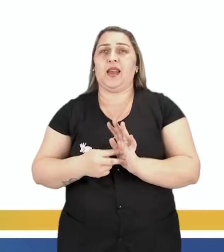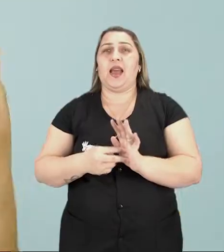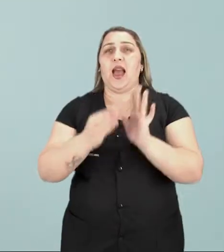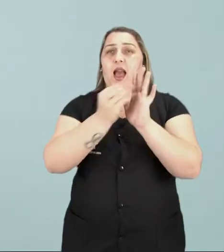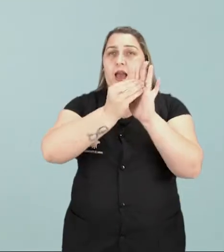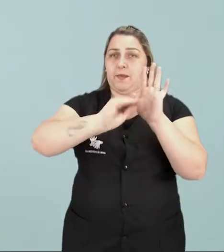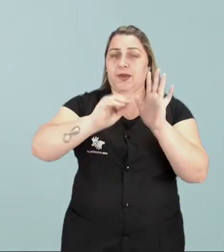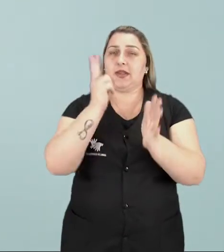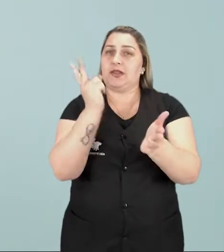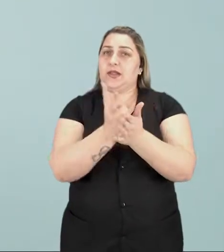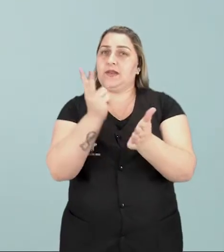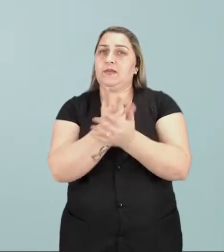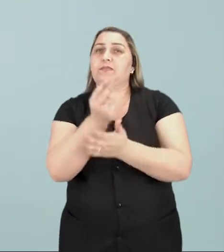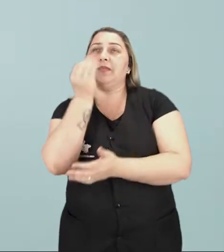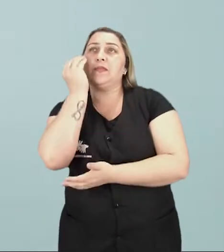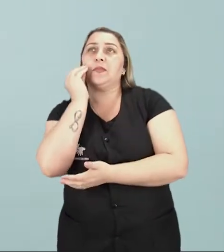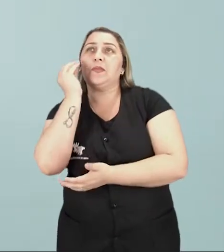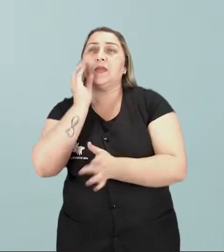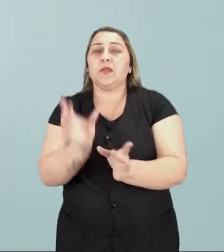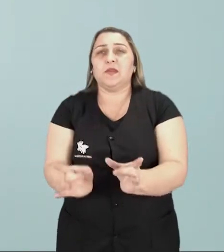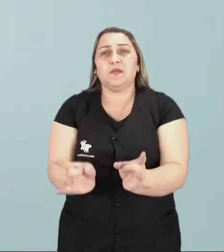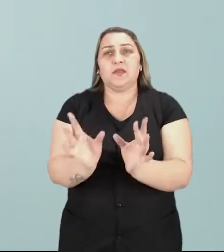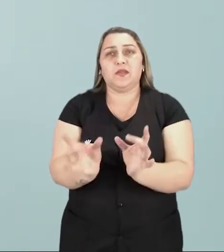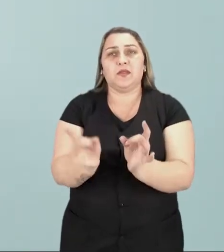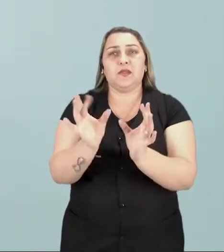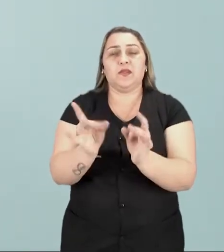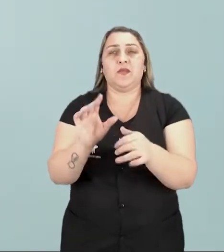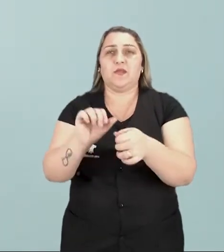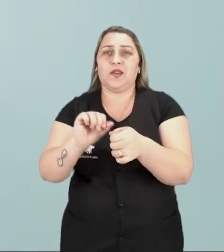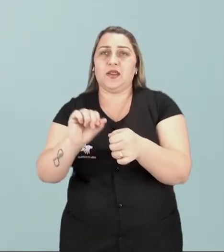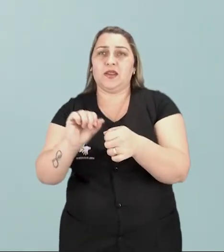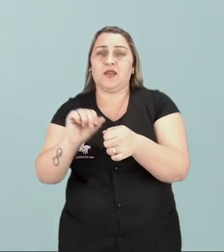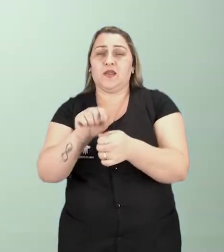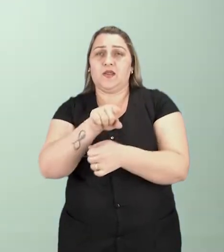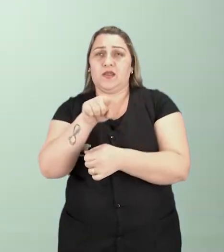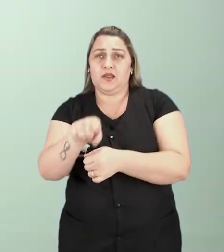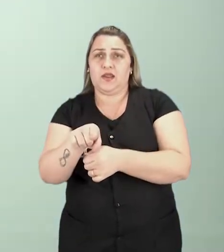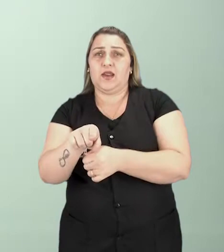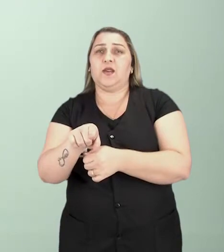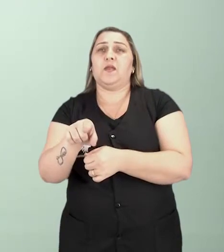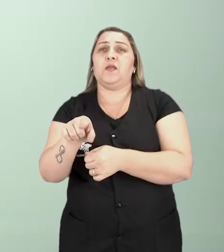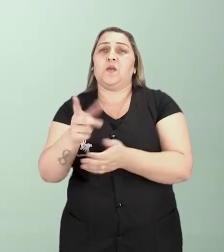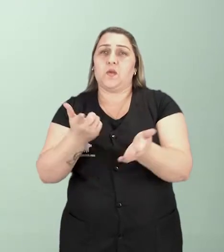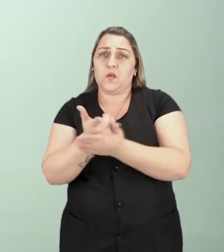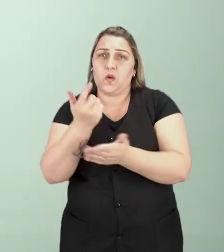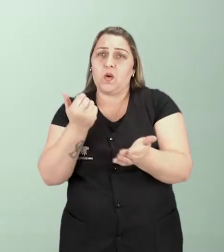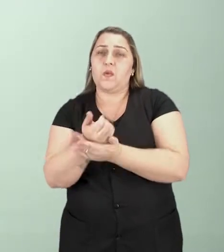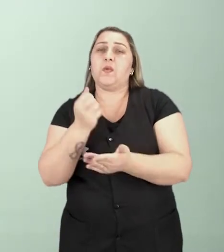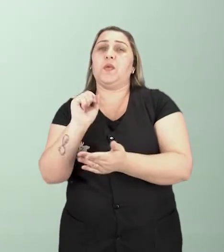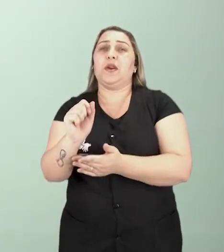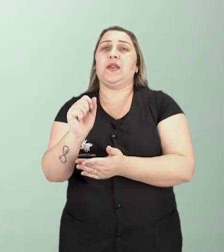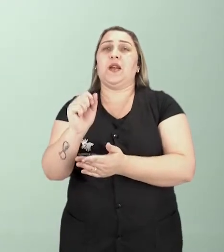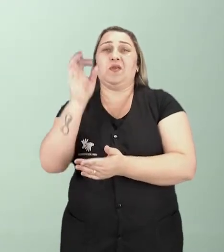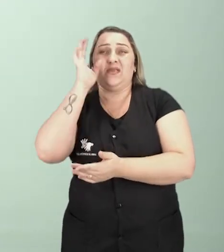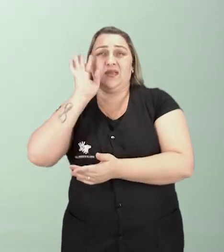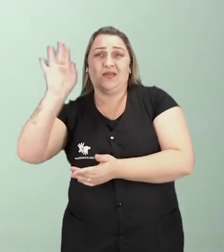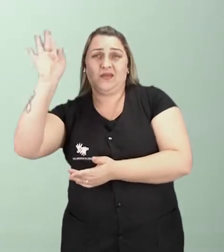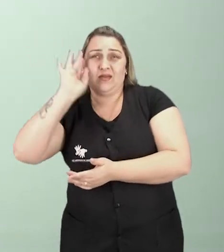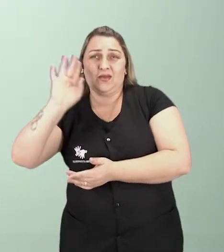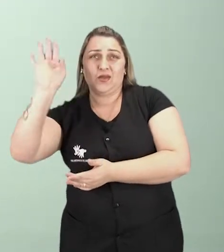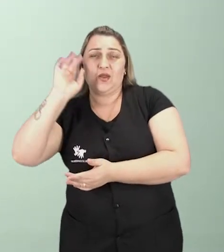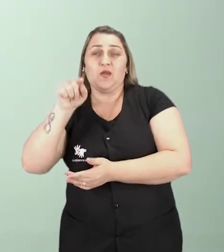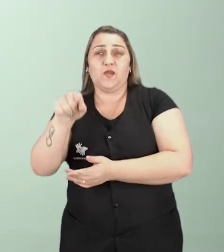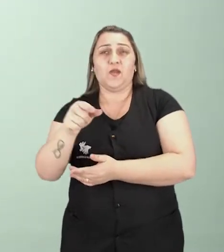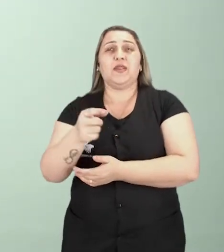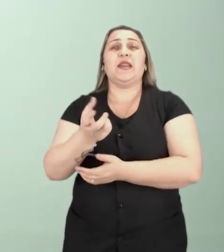mídia ela sempre está tentando vender, está sempre tentando fazer com que você consuma algo que está no seu sonho, algo que é uma